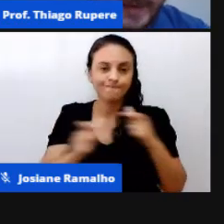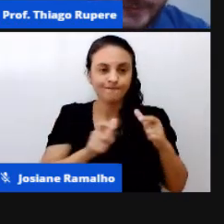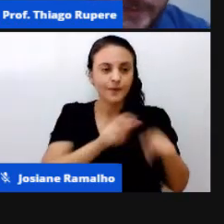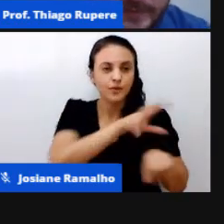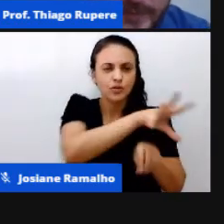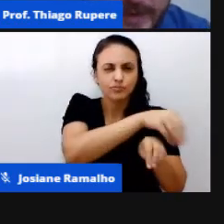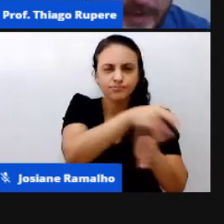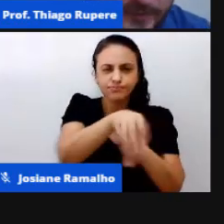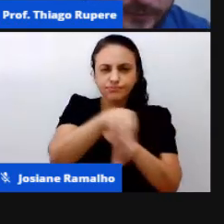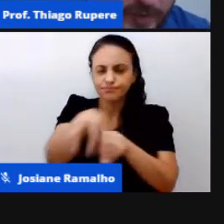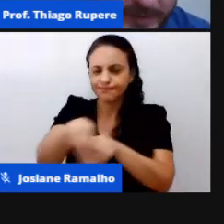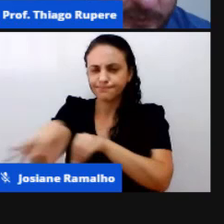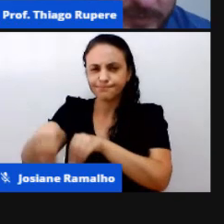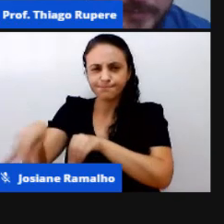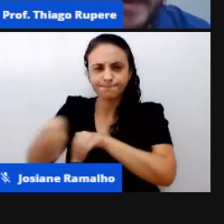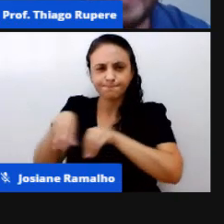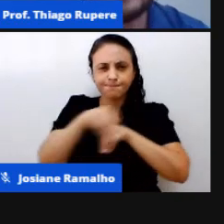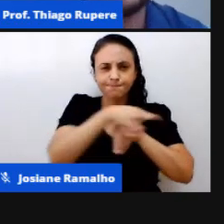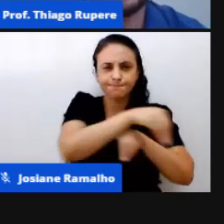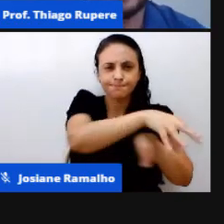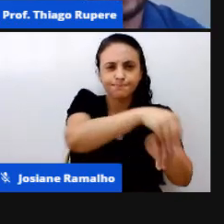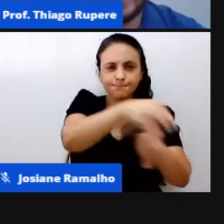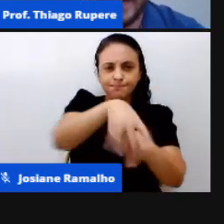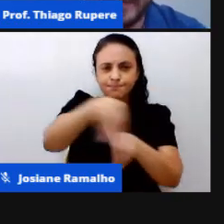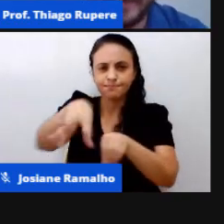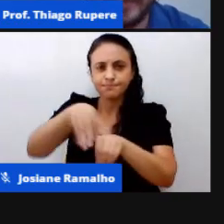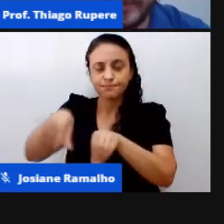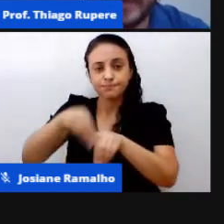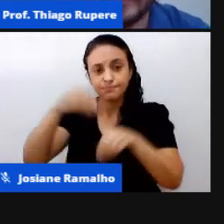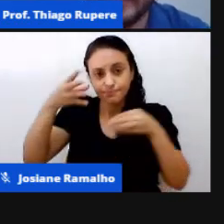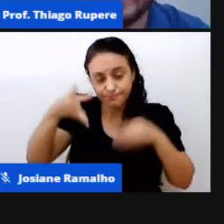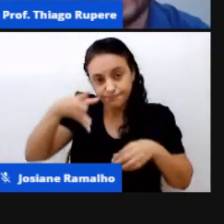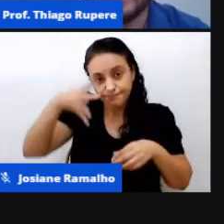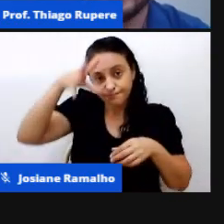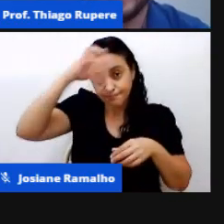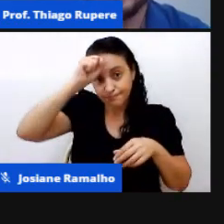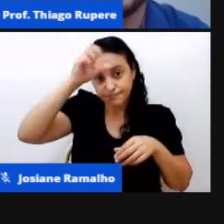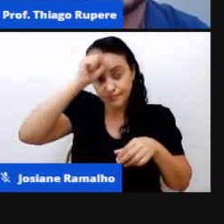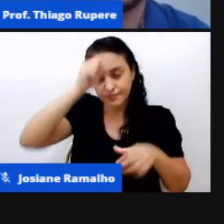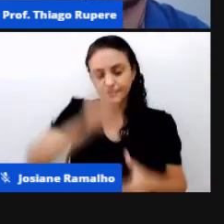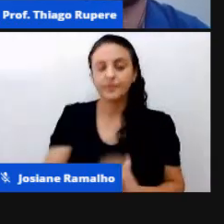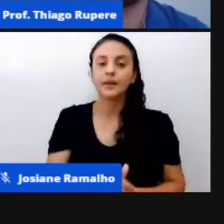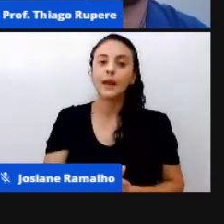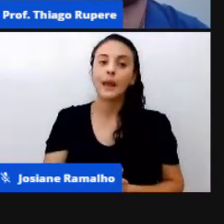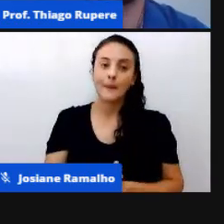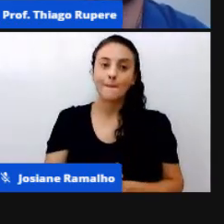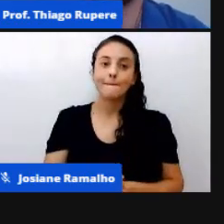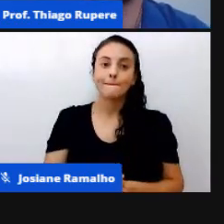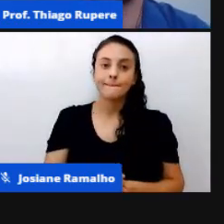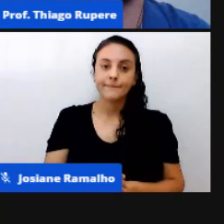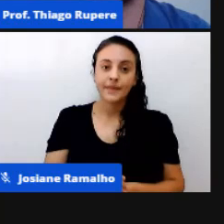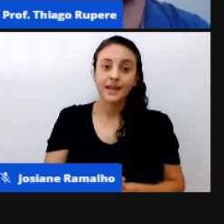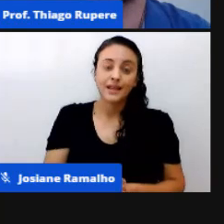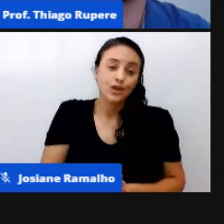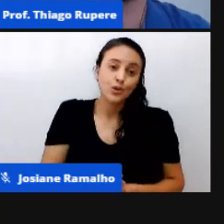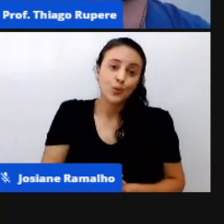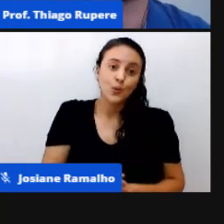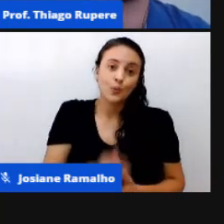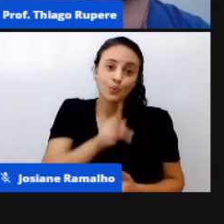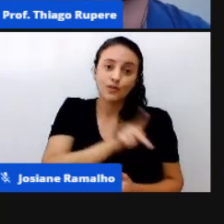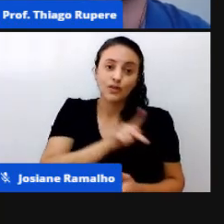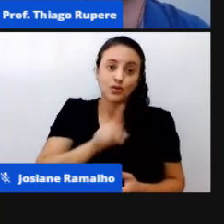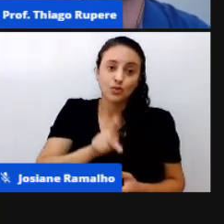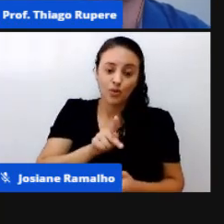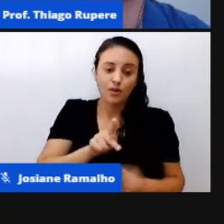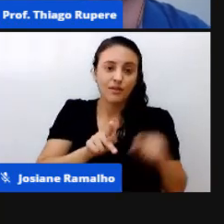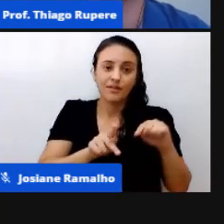professor, nesse caso, ele não, de forma nenhuma, ele perde centralidade. Isso é importante frisar também. Inclusive, num dos artigos que a gente